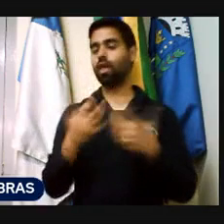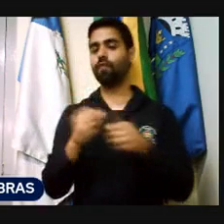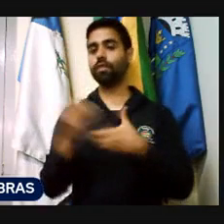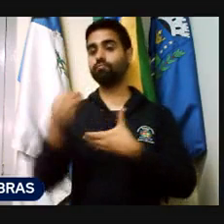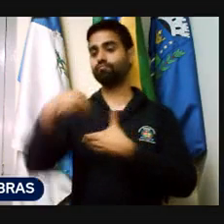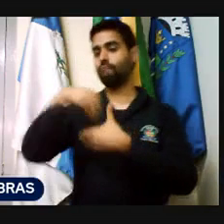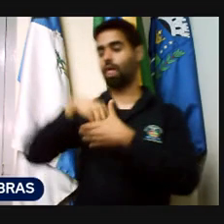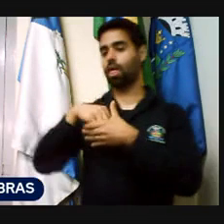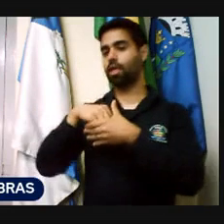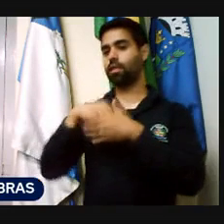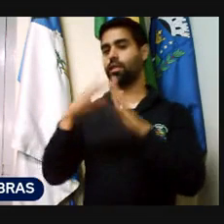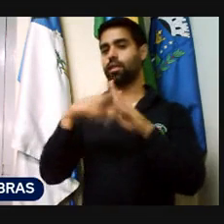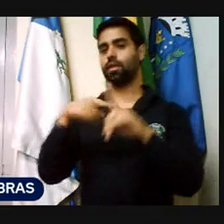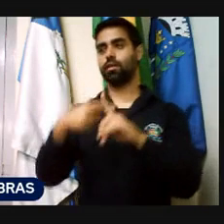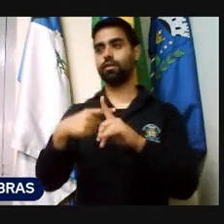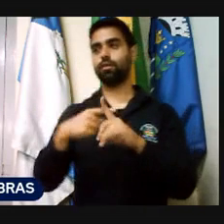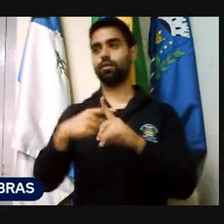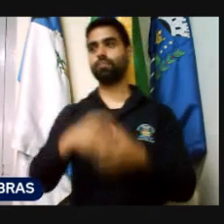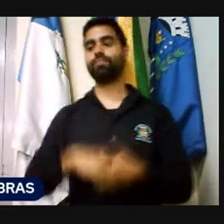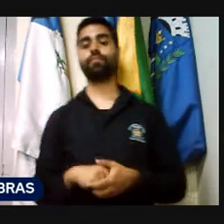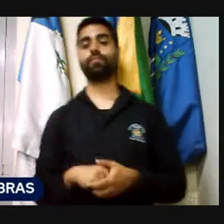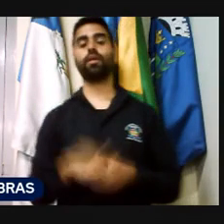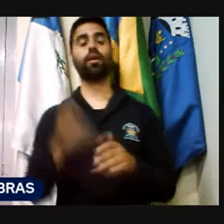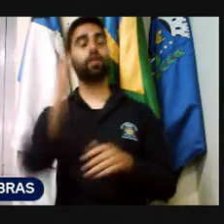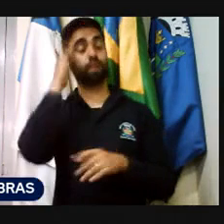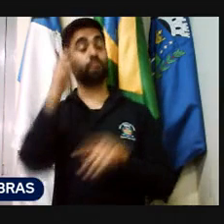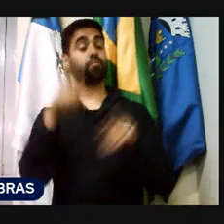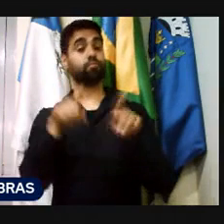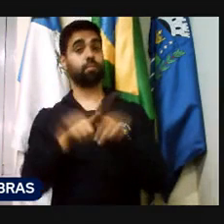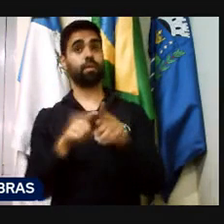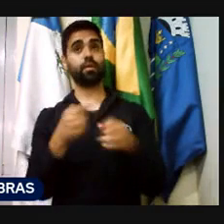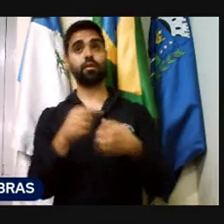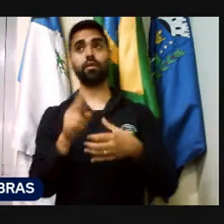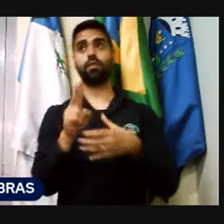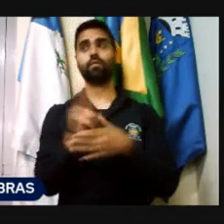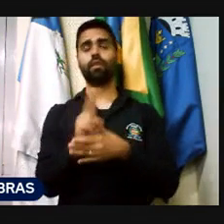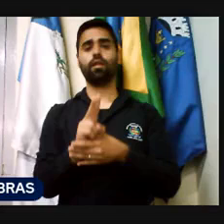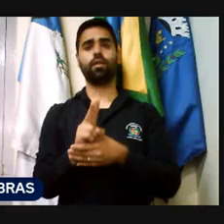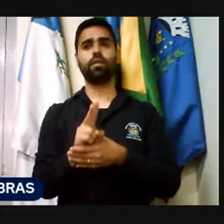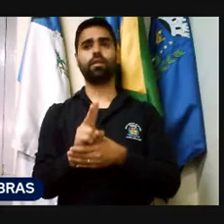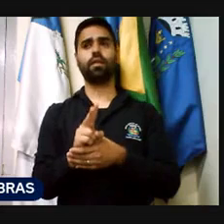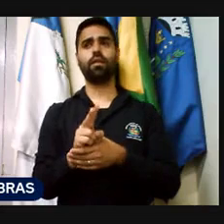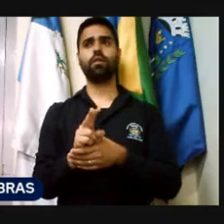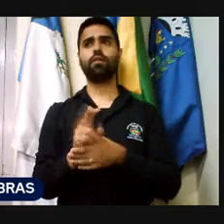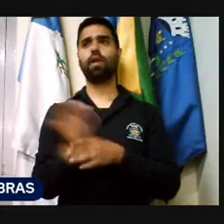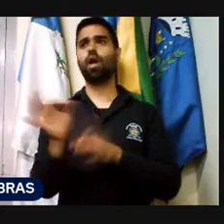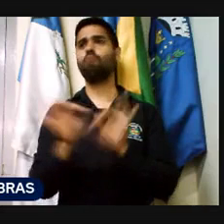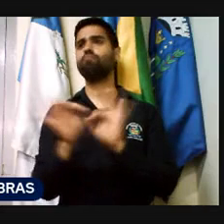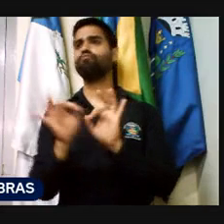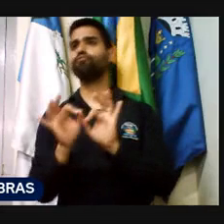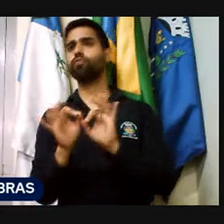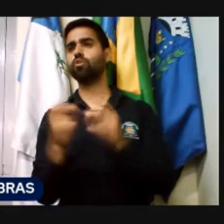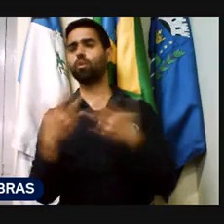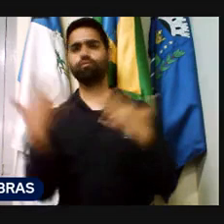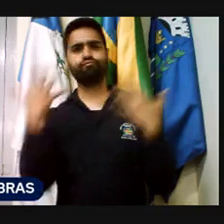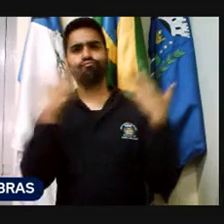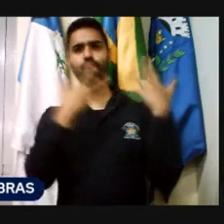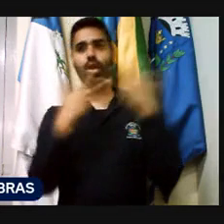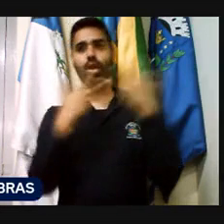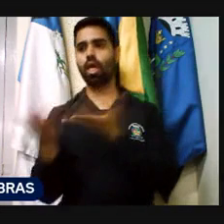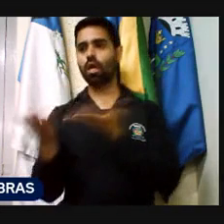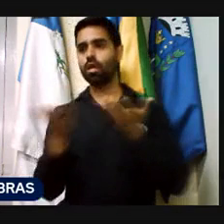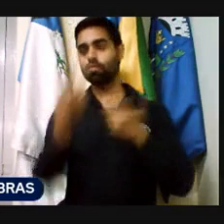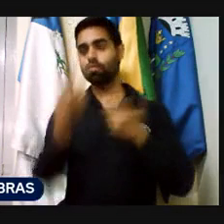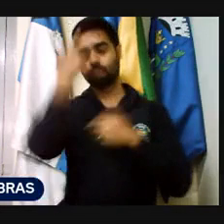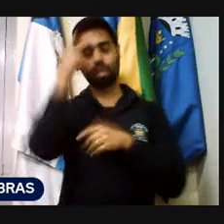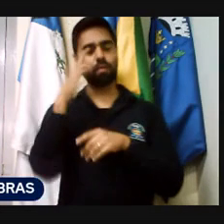igrejas. É sabido que nosso município, tradicionalmente, monta-se presépios lindíssimos, atraindo muitos